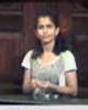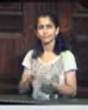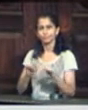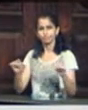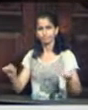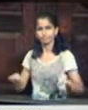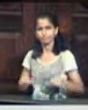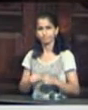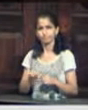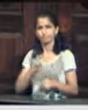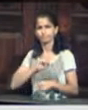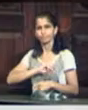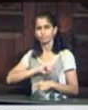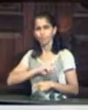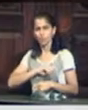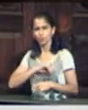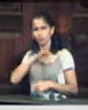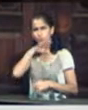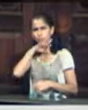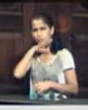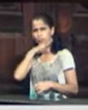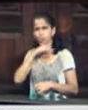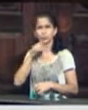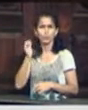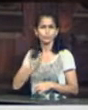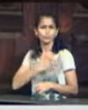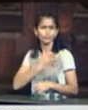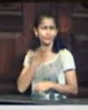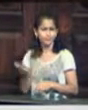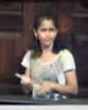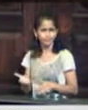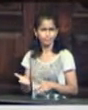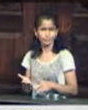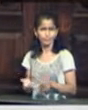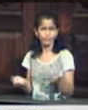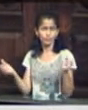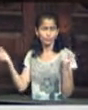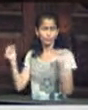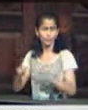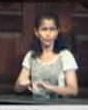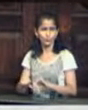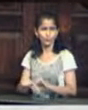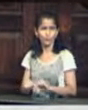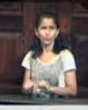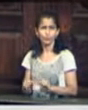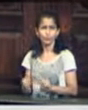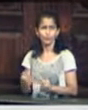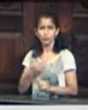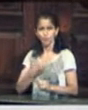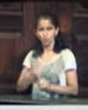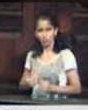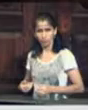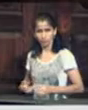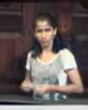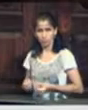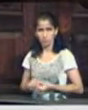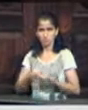pacote de crueldades, de perversidades, de atrocidades apresentado pelo governo do